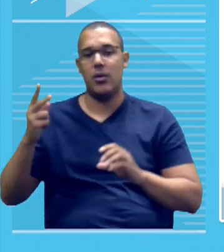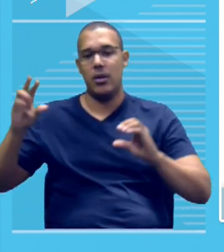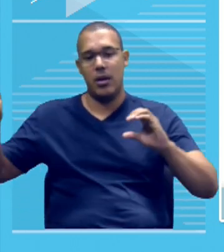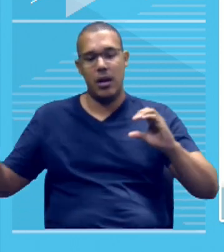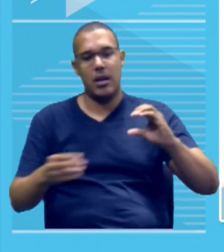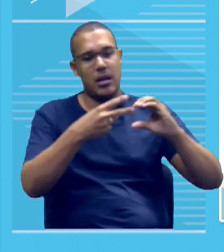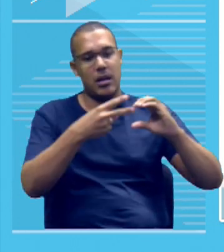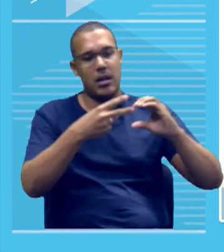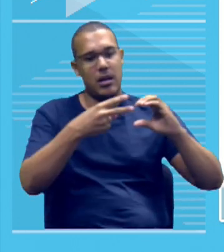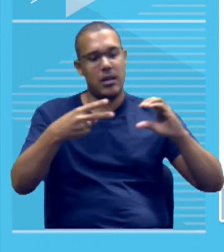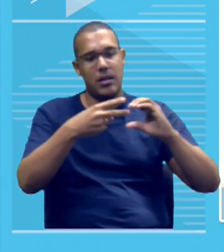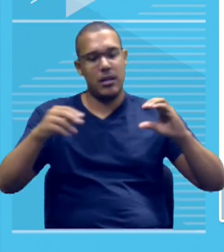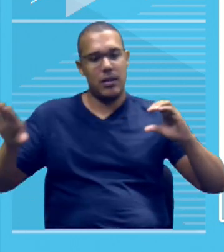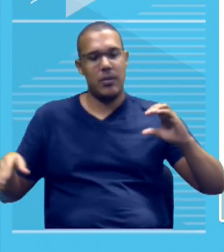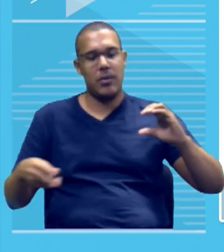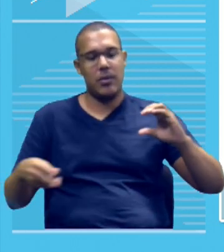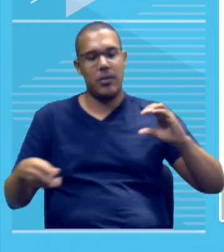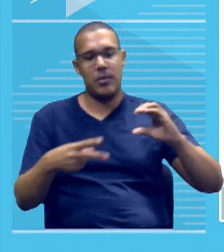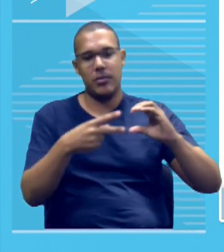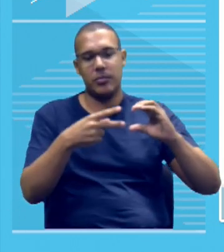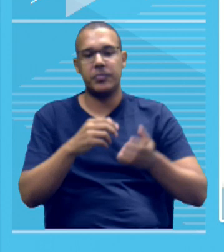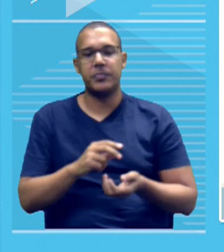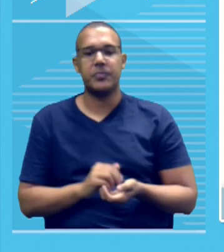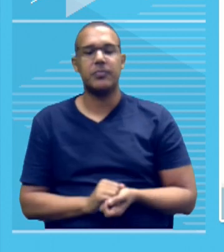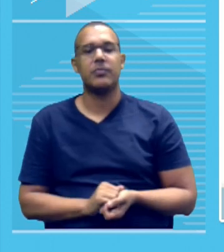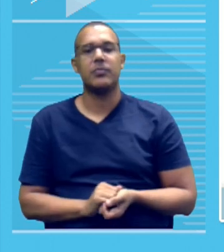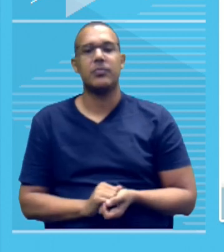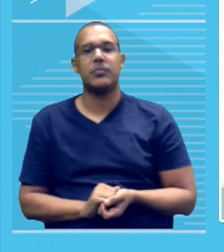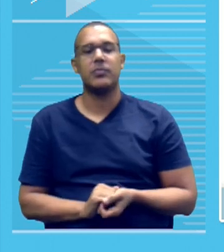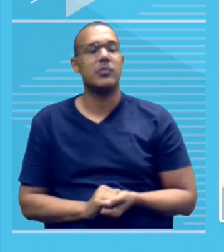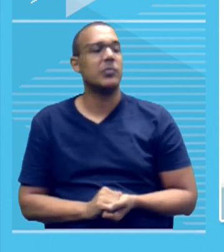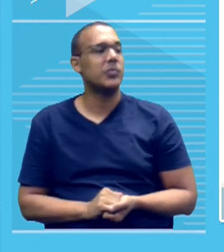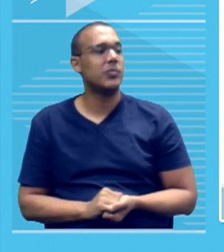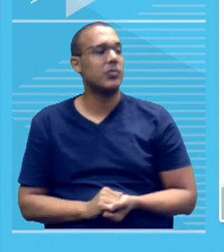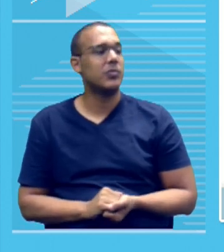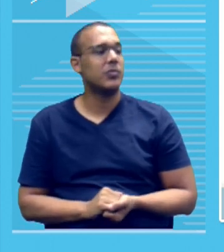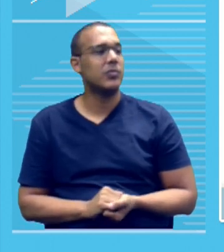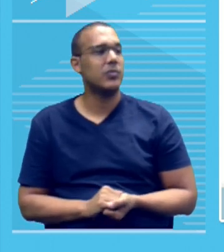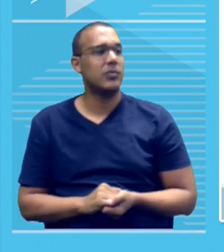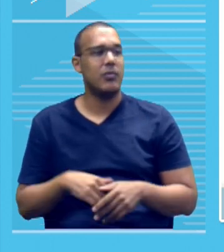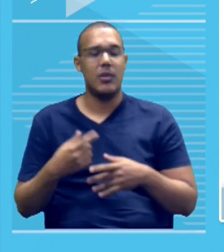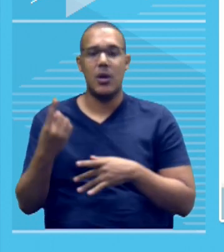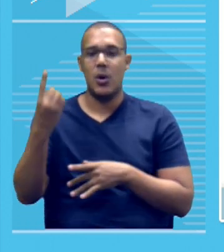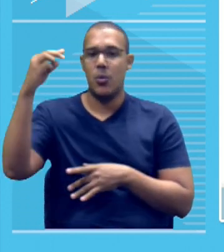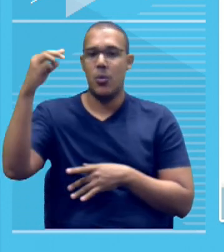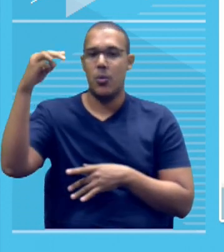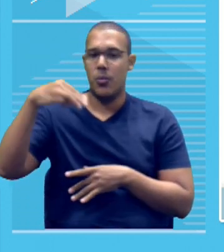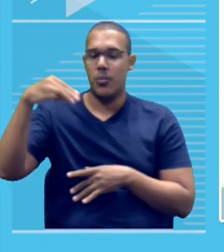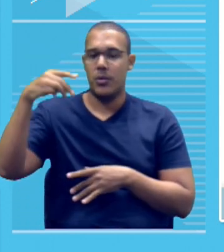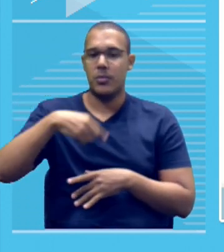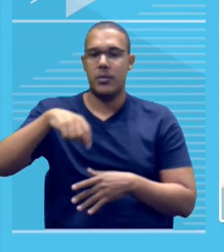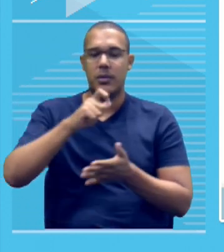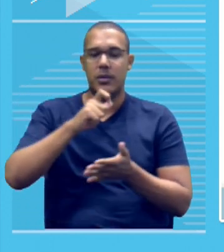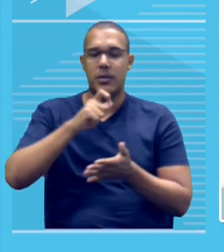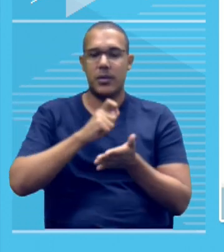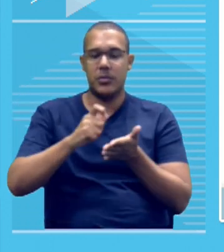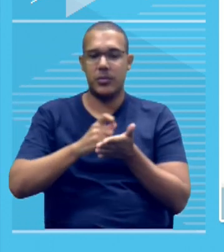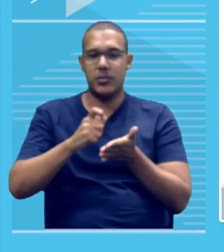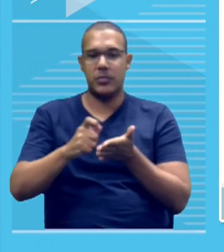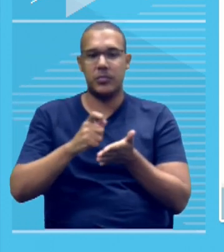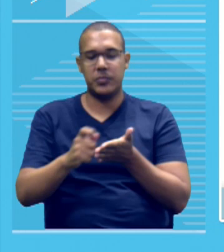carbono mais hidrogenado da dupla ligação. Certo? Então vamos colocar um minutinho aí, por favor.